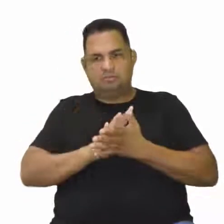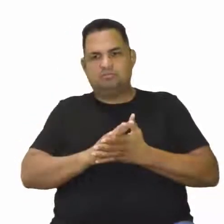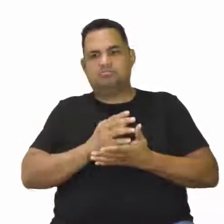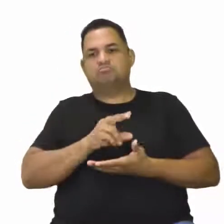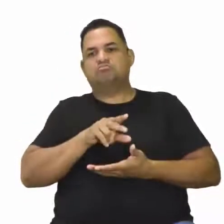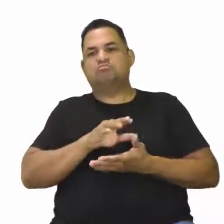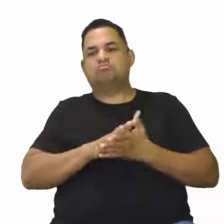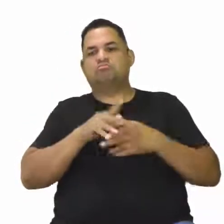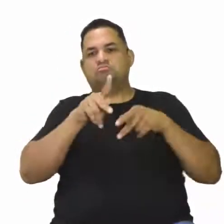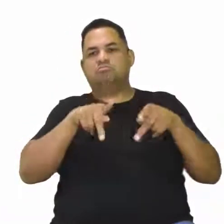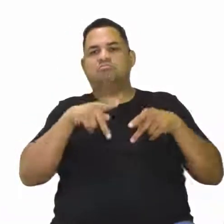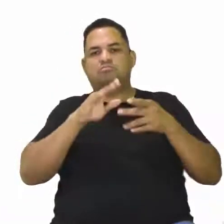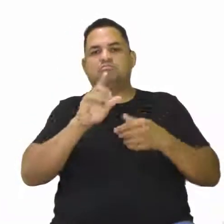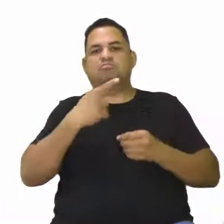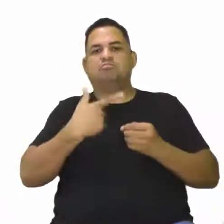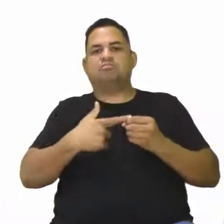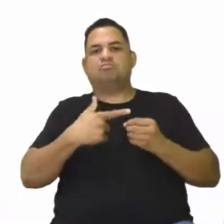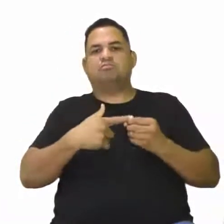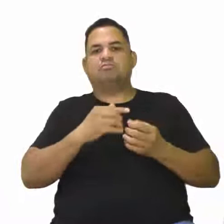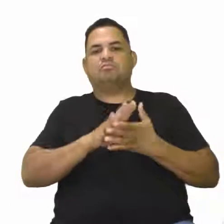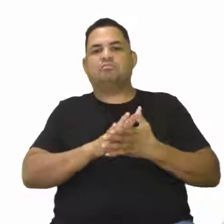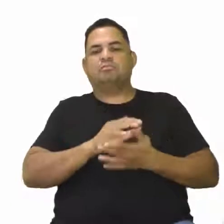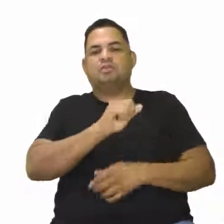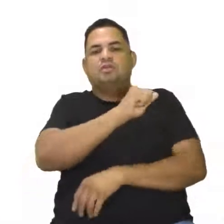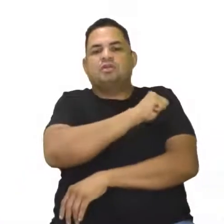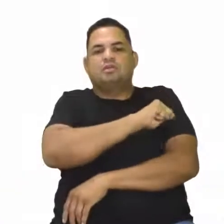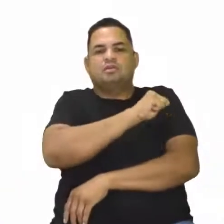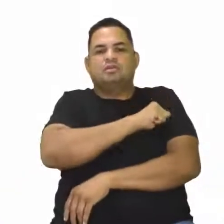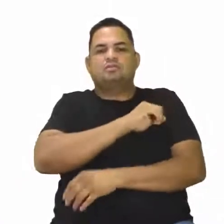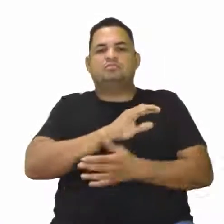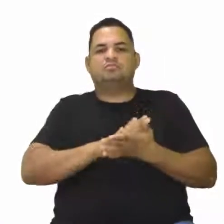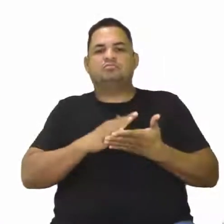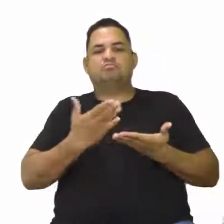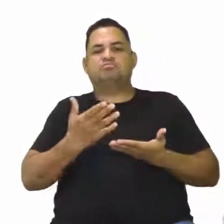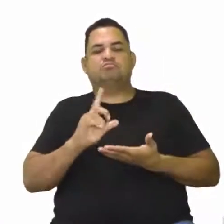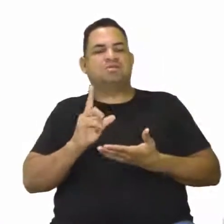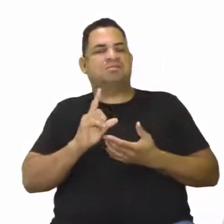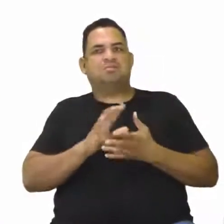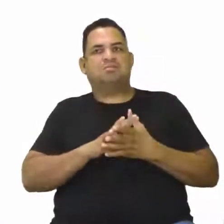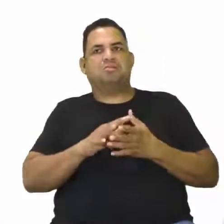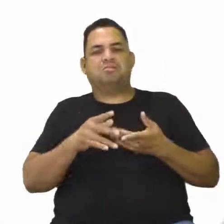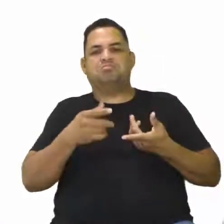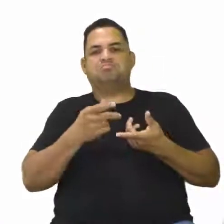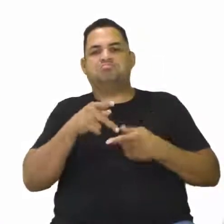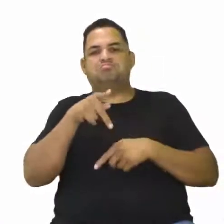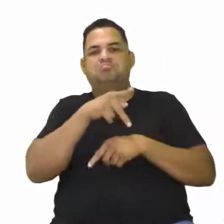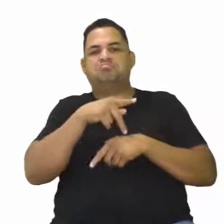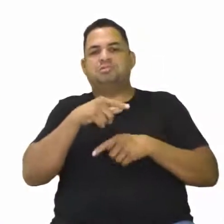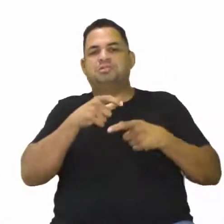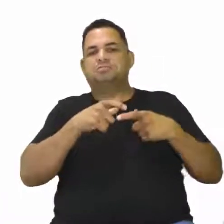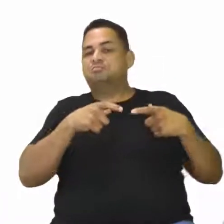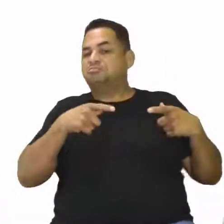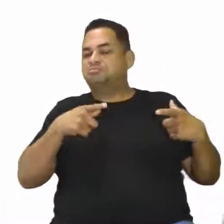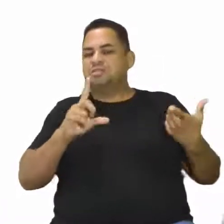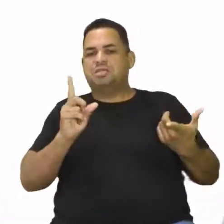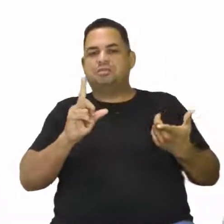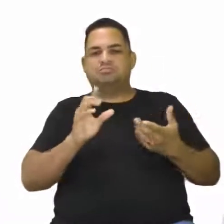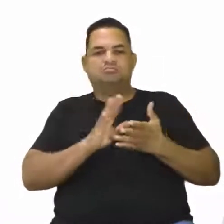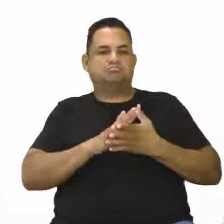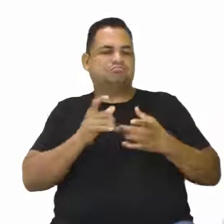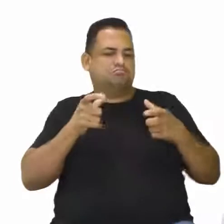mesma população da cidade brasileira do Rio de Janeiro. Ou seja, não é um país tão grande. Ele é